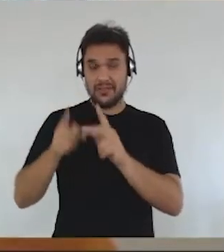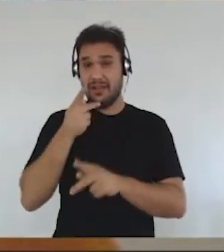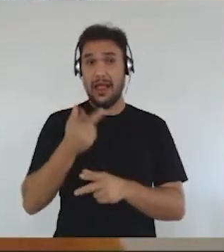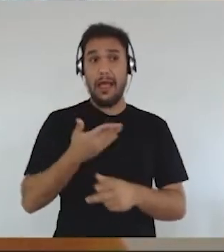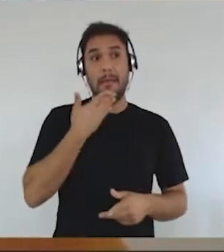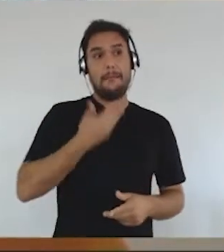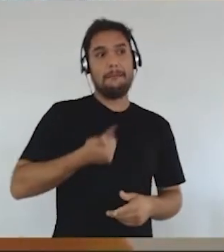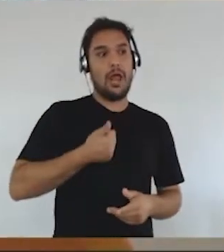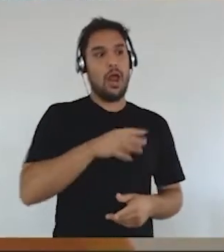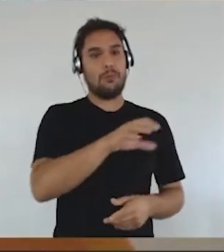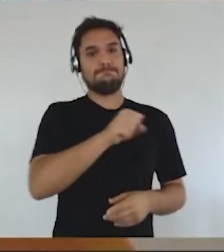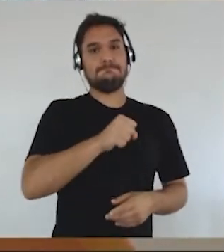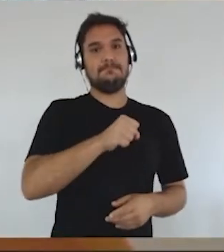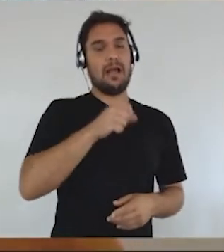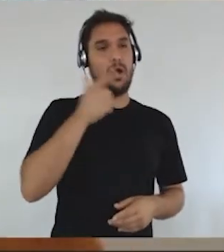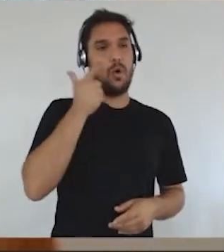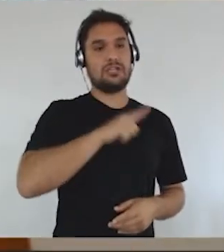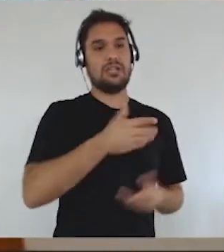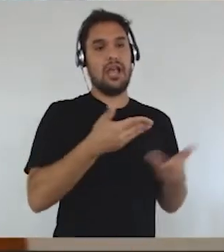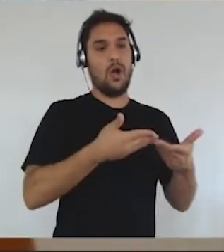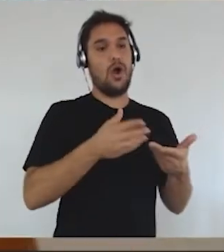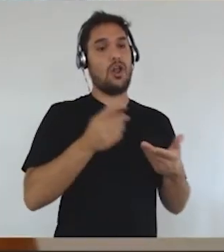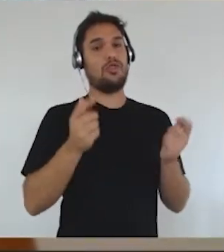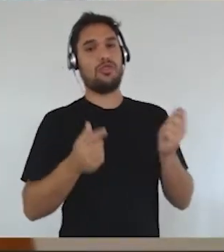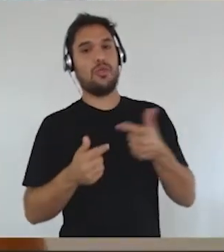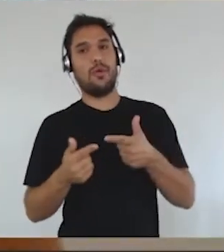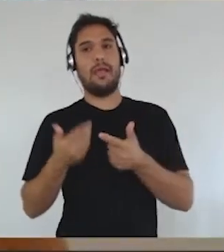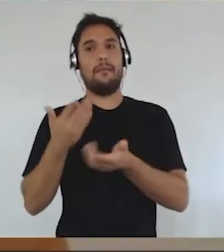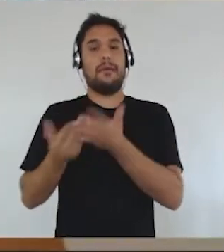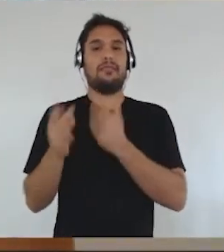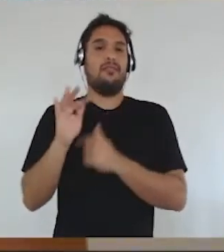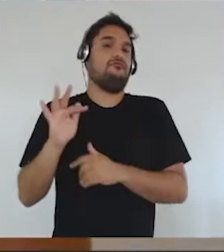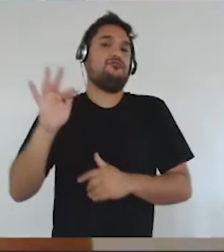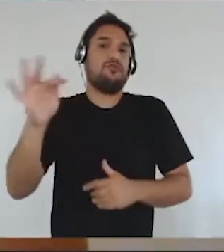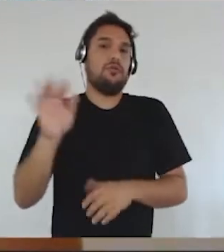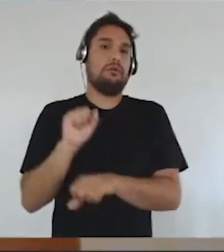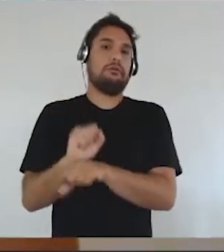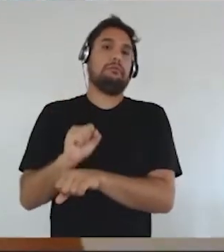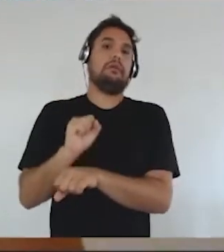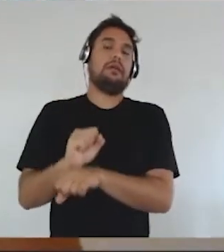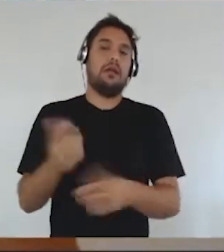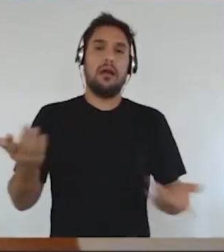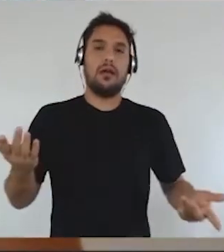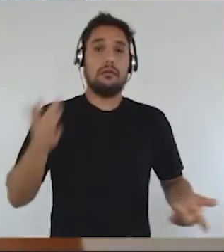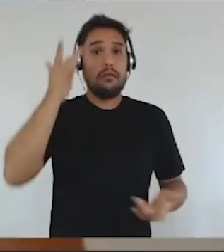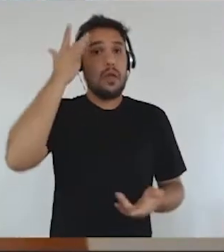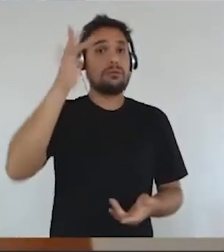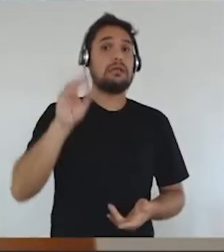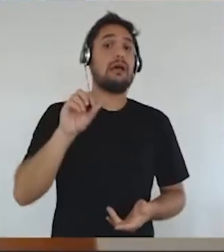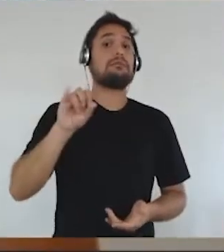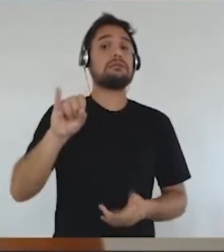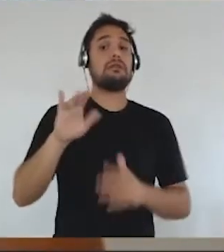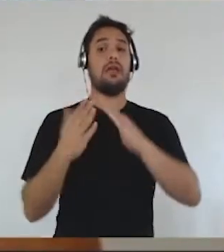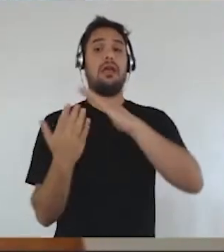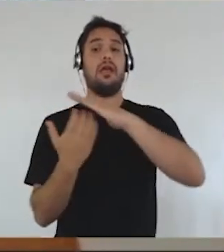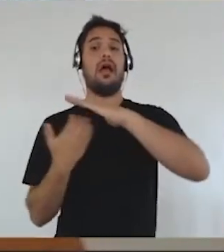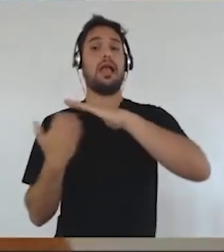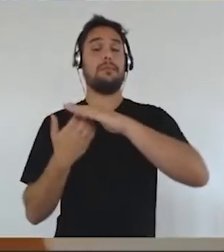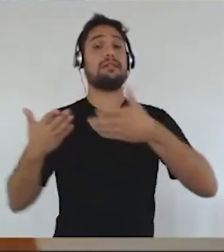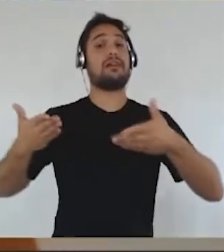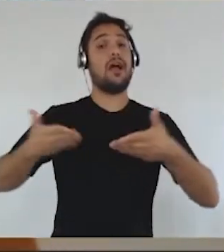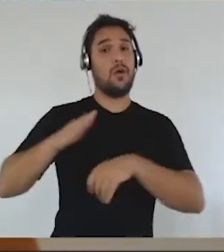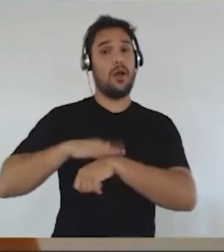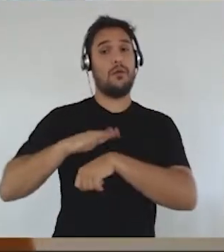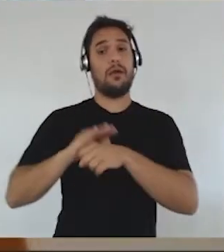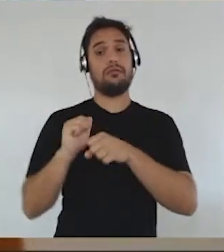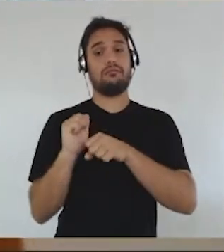um pássaro na mão que dois voando. Vale mais os seus honorários na mão do que a espera de uma sucumbência que você não sabe. Se a empresa, ainda mais agora no momento